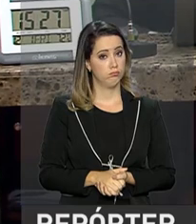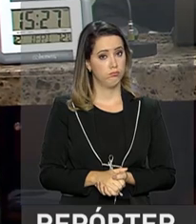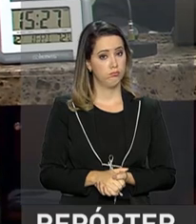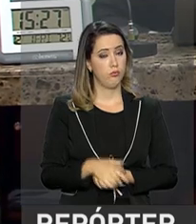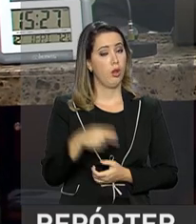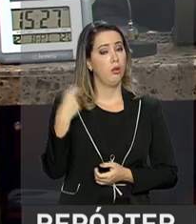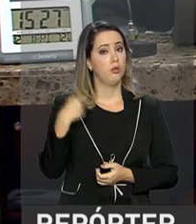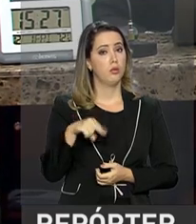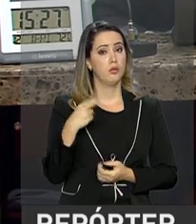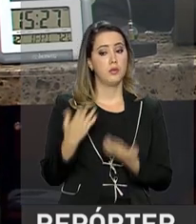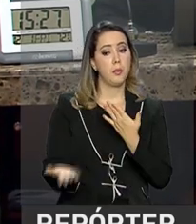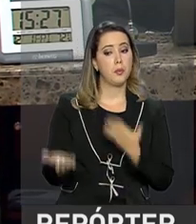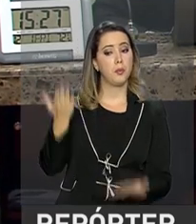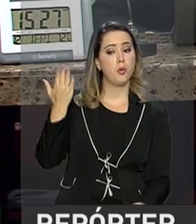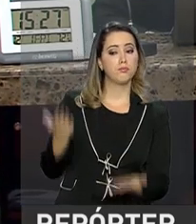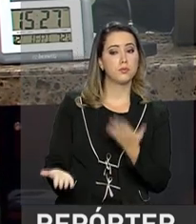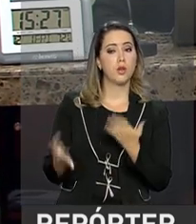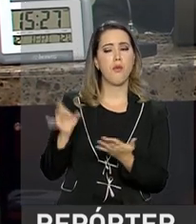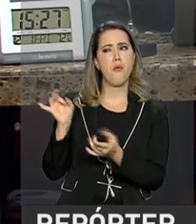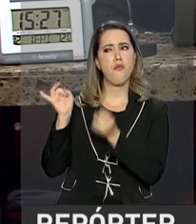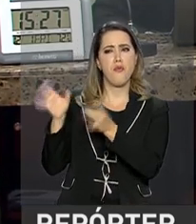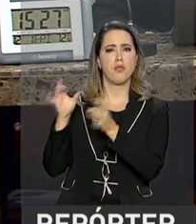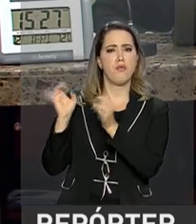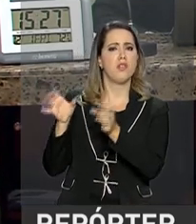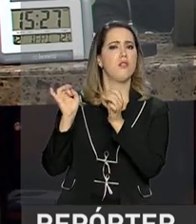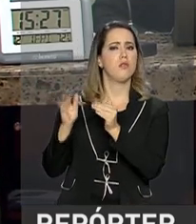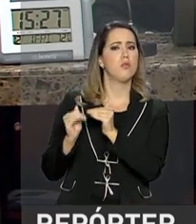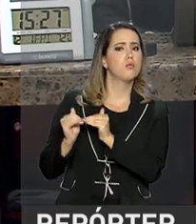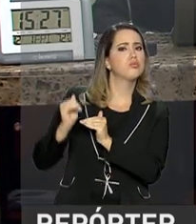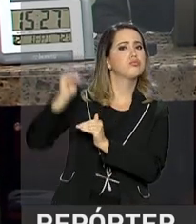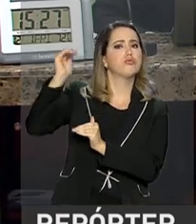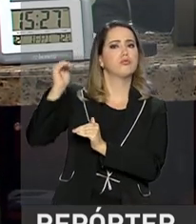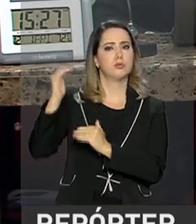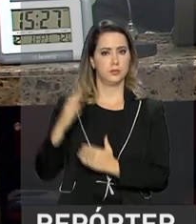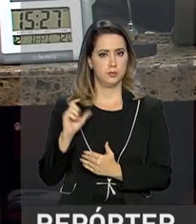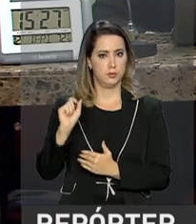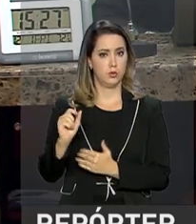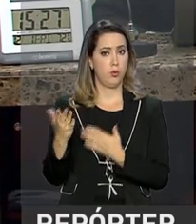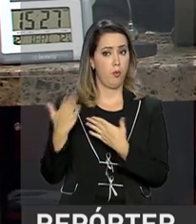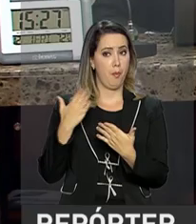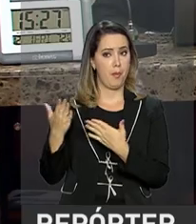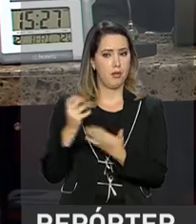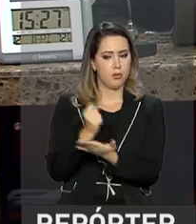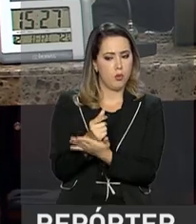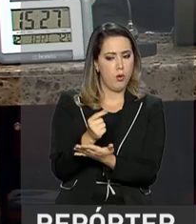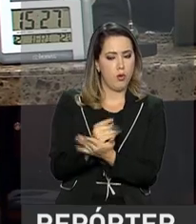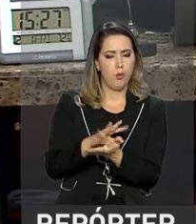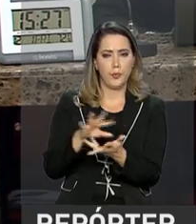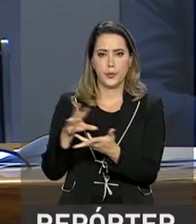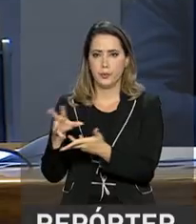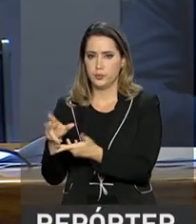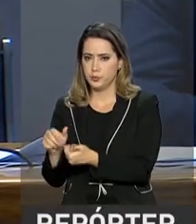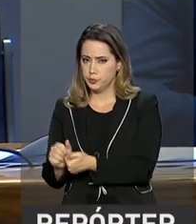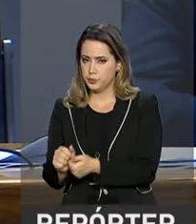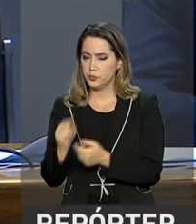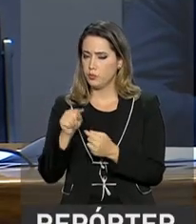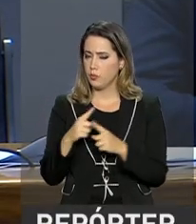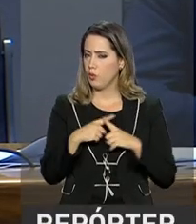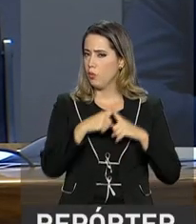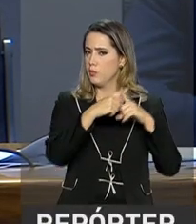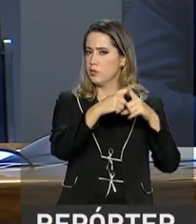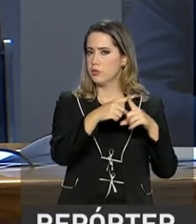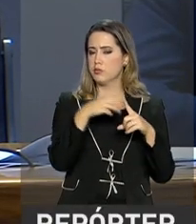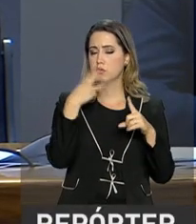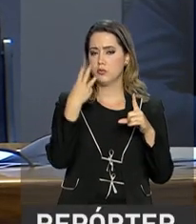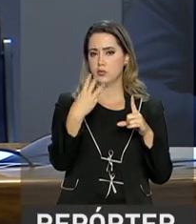comercial brasileira registrou superávit ou seja as exportações foram maiores que as importações com saldo de